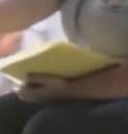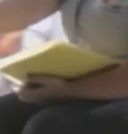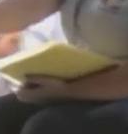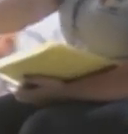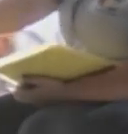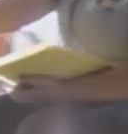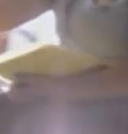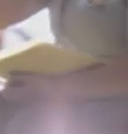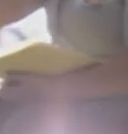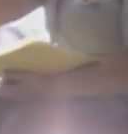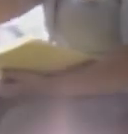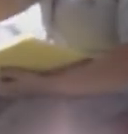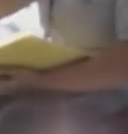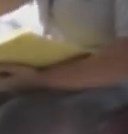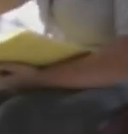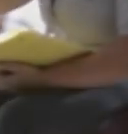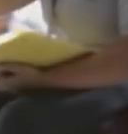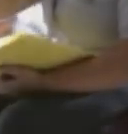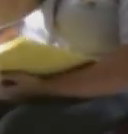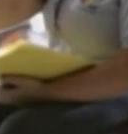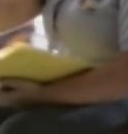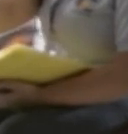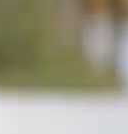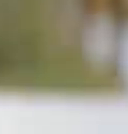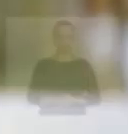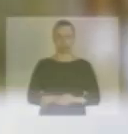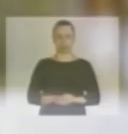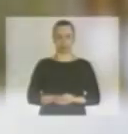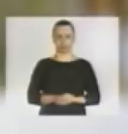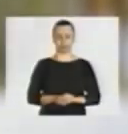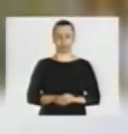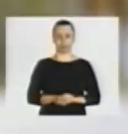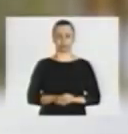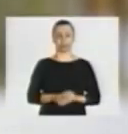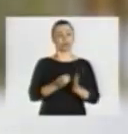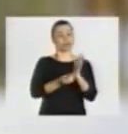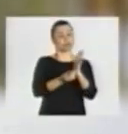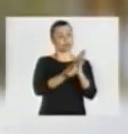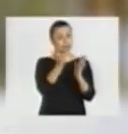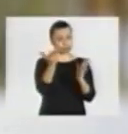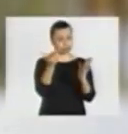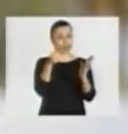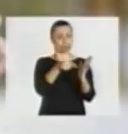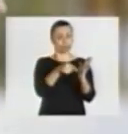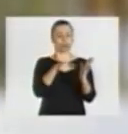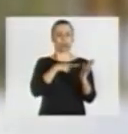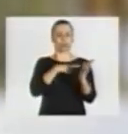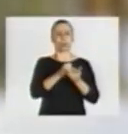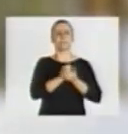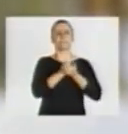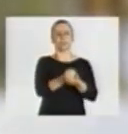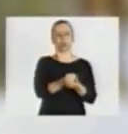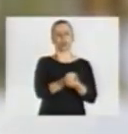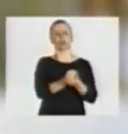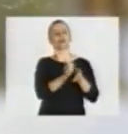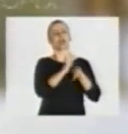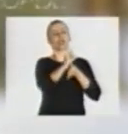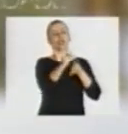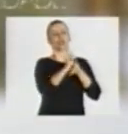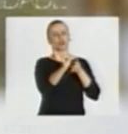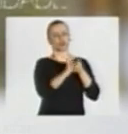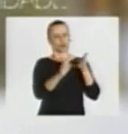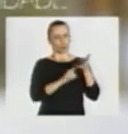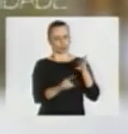síndrome de ela brinca e ri viver sem limite está apoiado em quatro